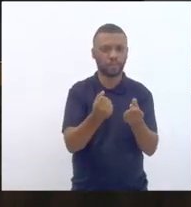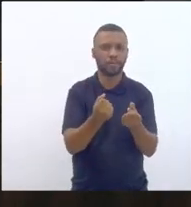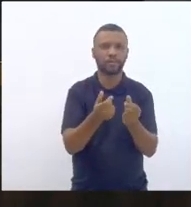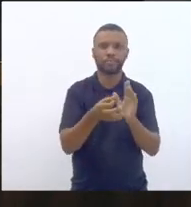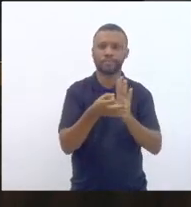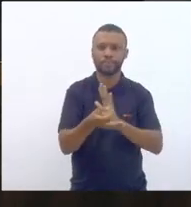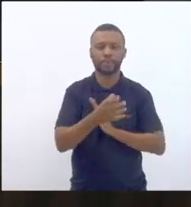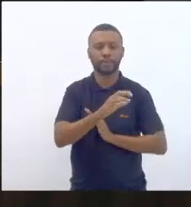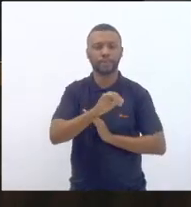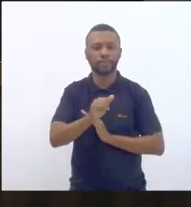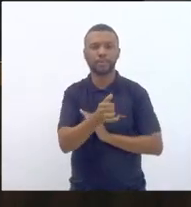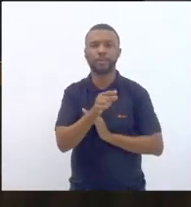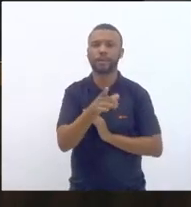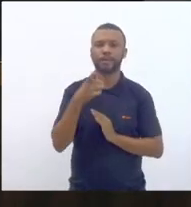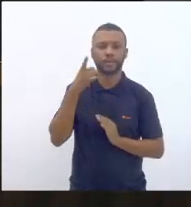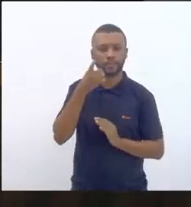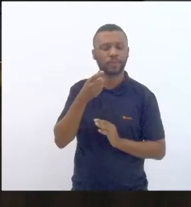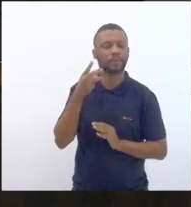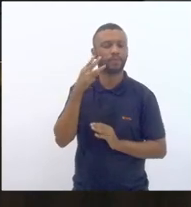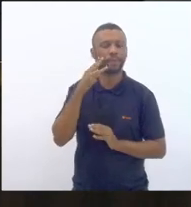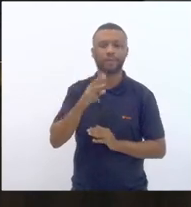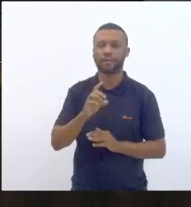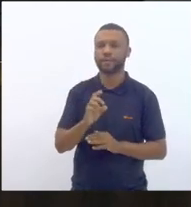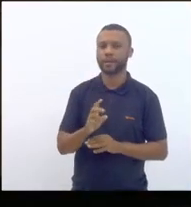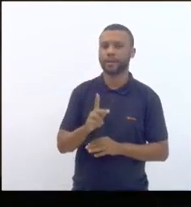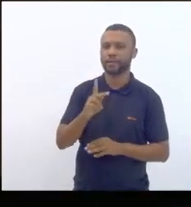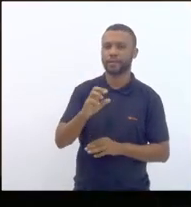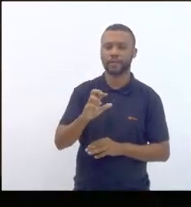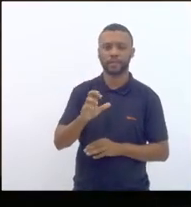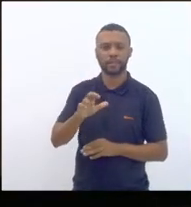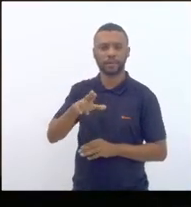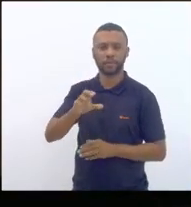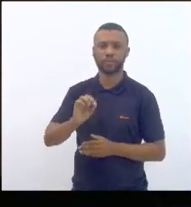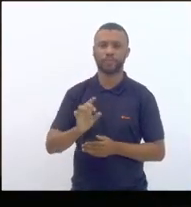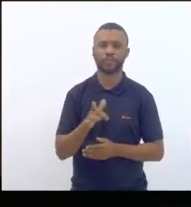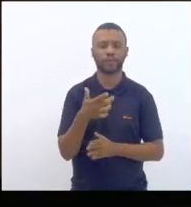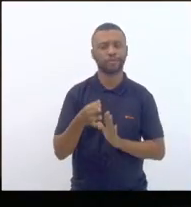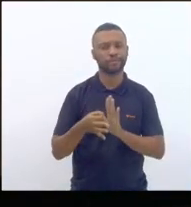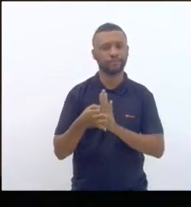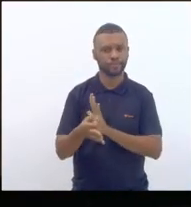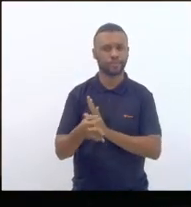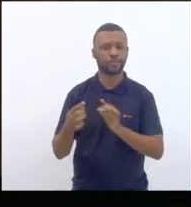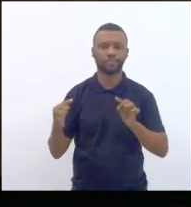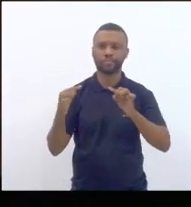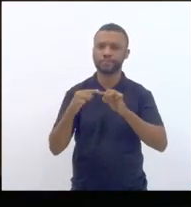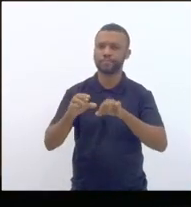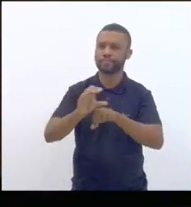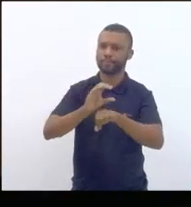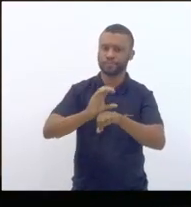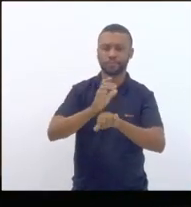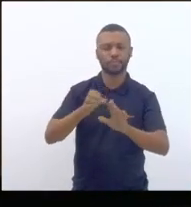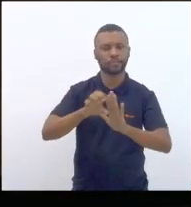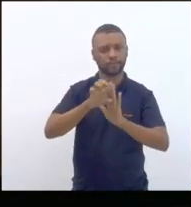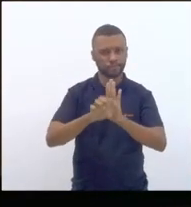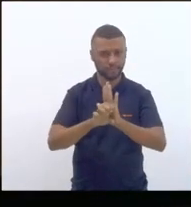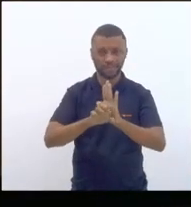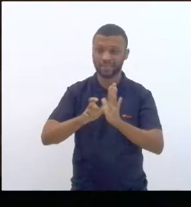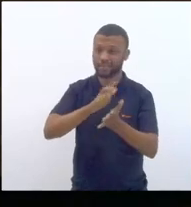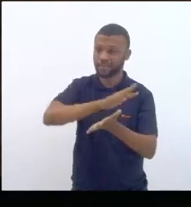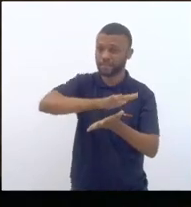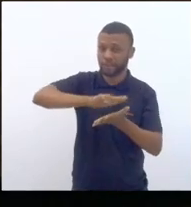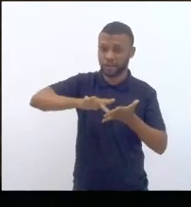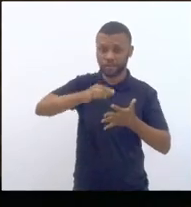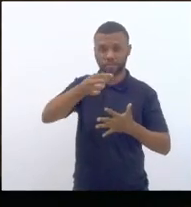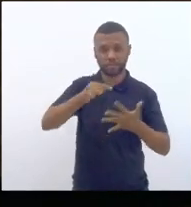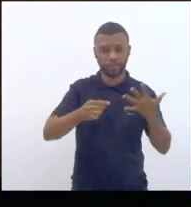Comissão de Constituição e Justiça, deputado Valdeir Carneiro. Senhor presidente, o parecer é pela constitucionalidade com emendas no plural, concluindo